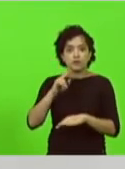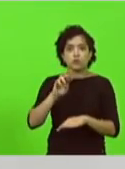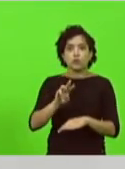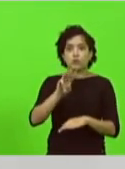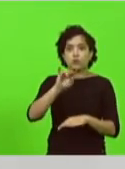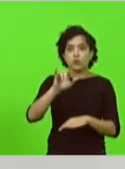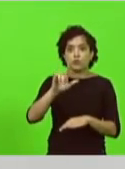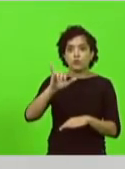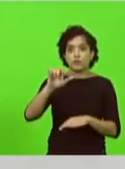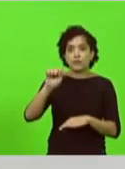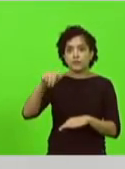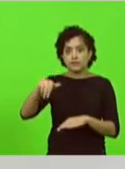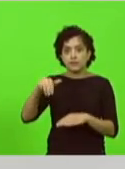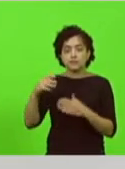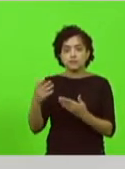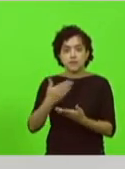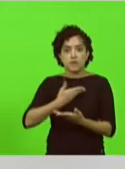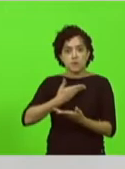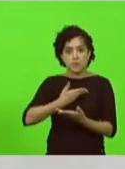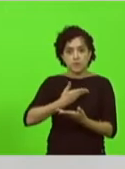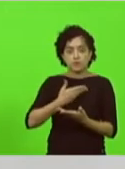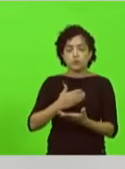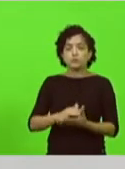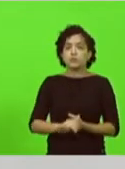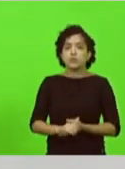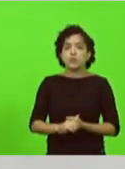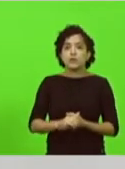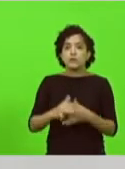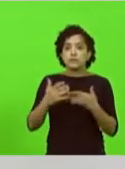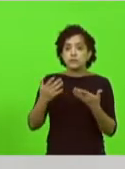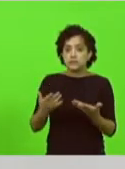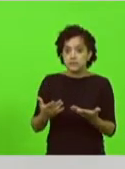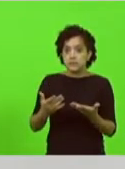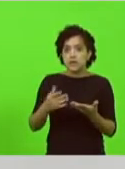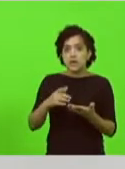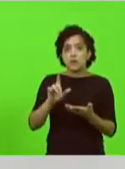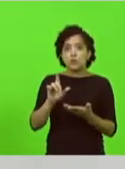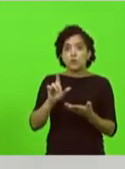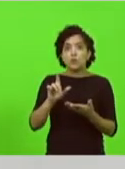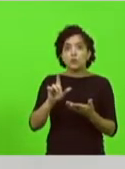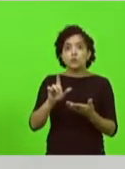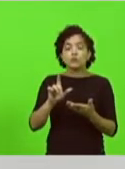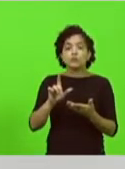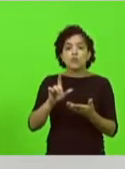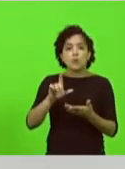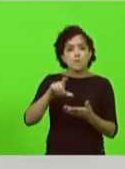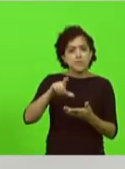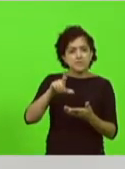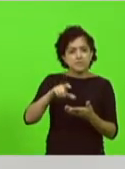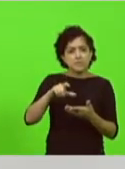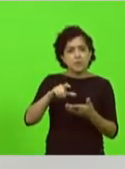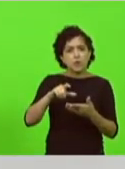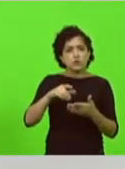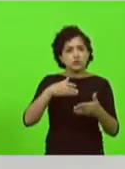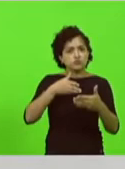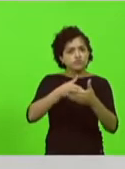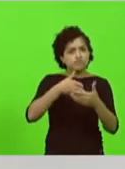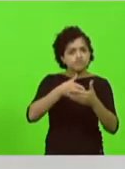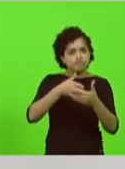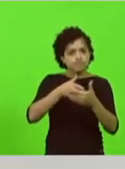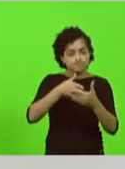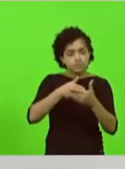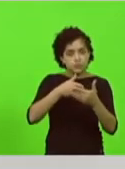William Antonese, meu amigo William Antonese, que trata-se do passaporte de se vetar o passaporte